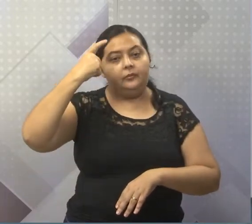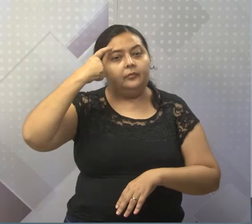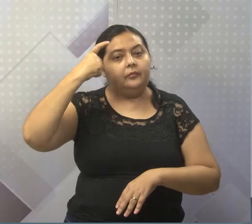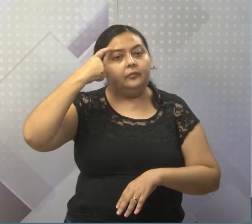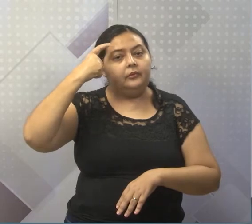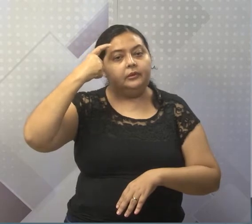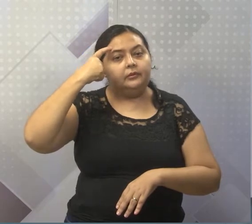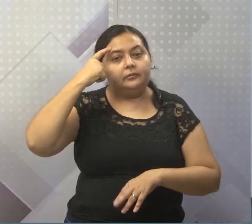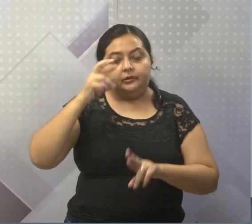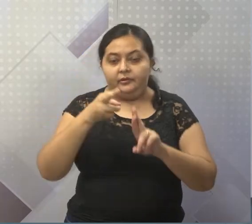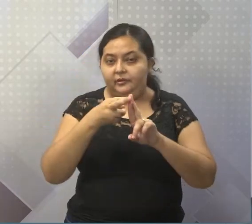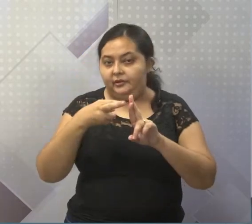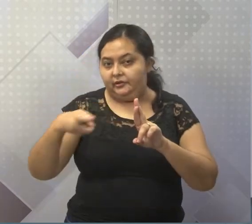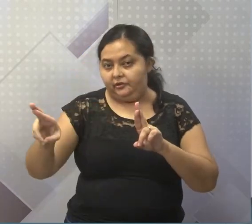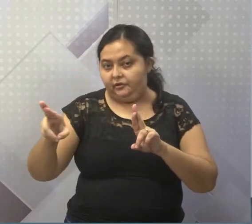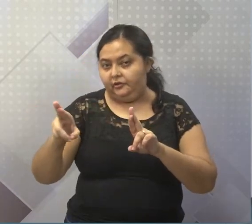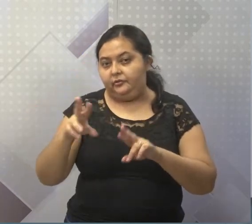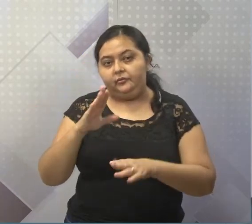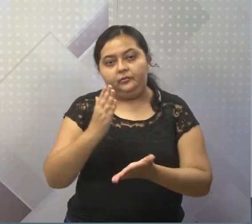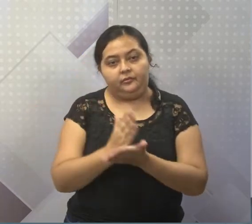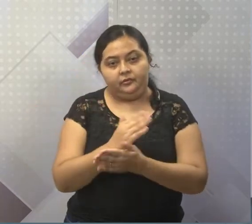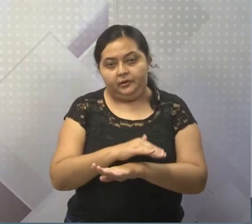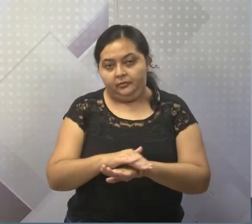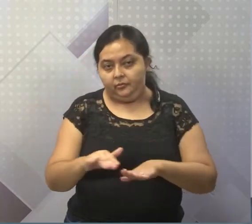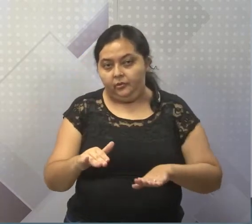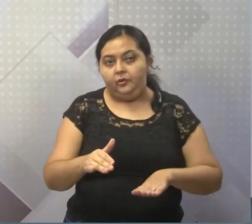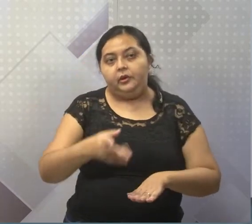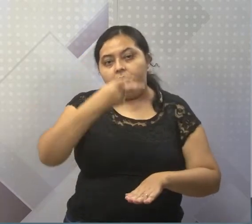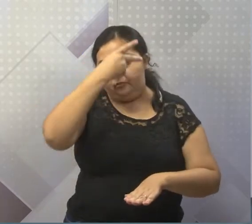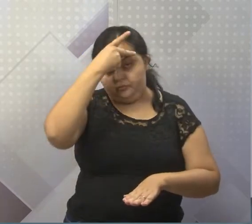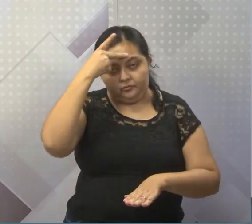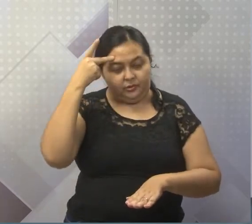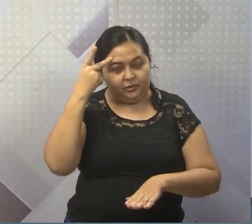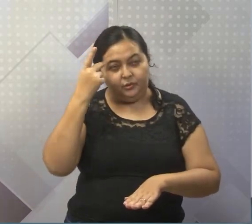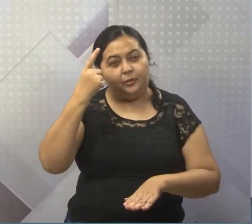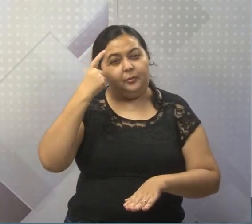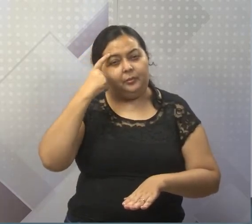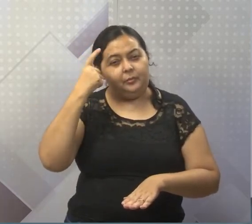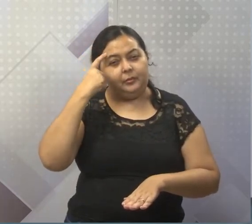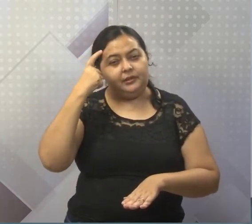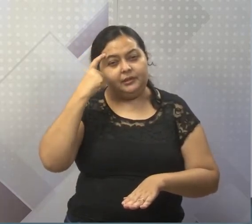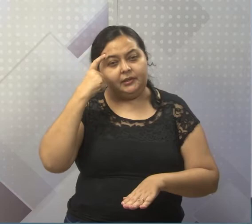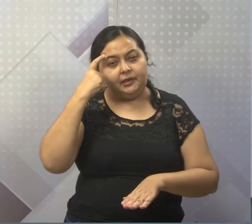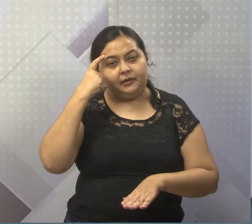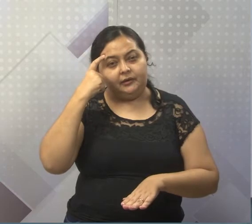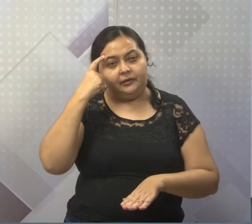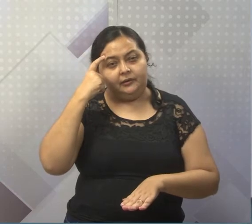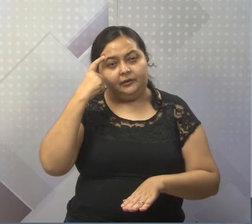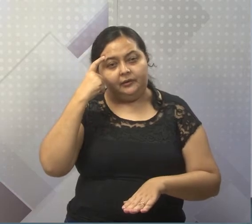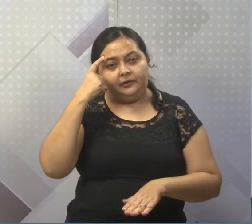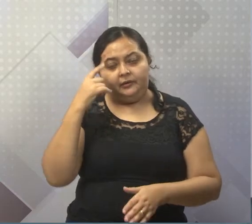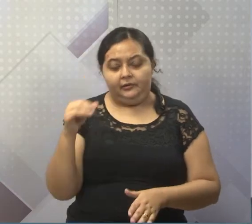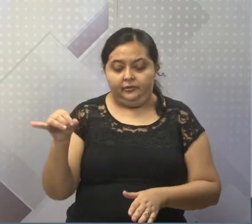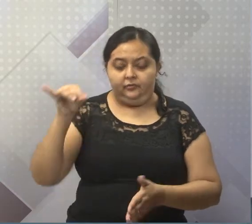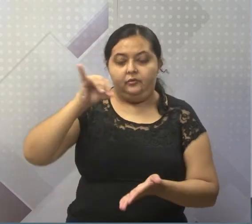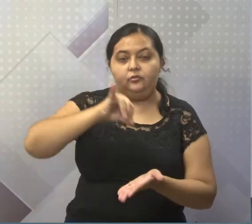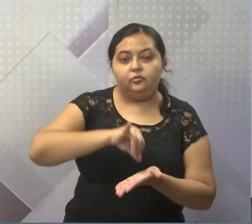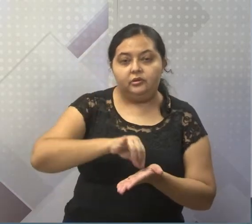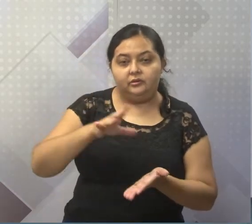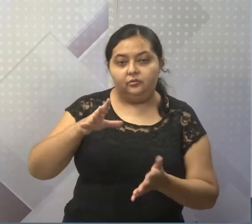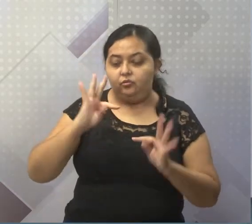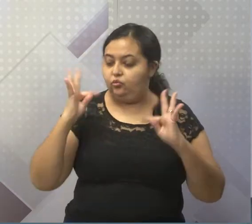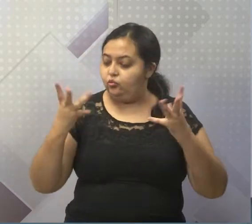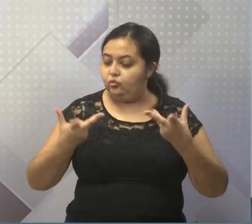mais a religião não vem para o parto religião e sem do homem uma ele começa a pensar ele começa estar no Centro do Mundo no centro de tudo